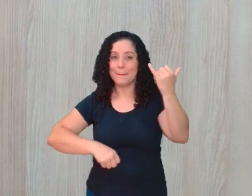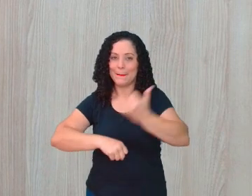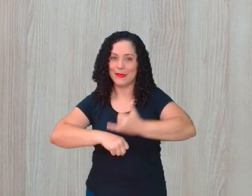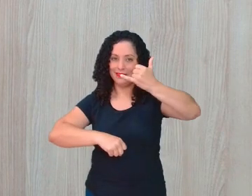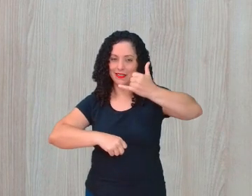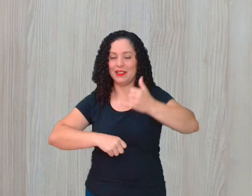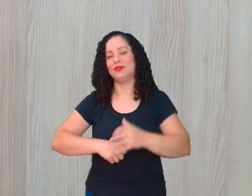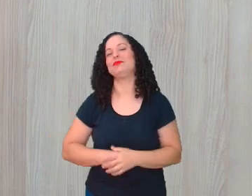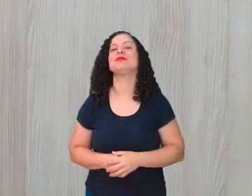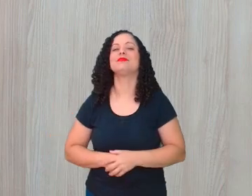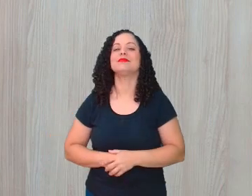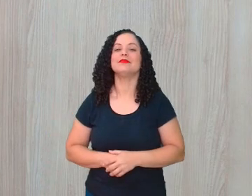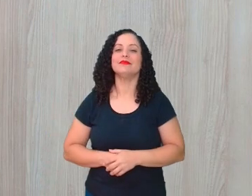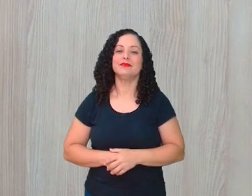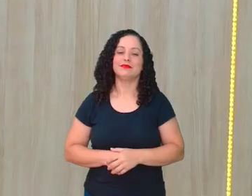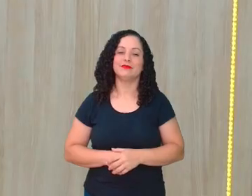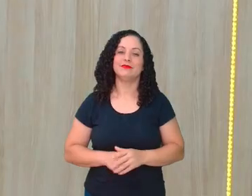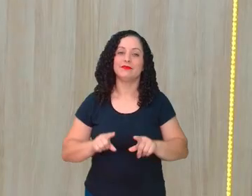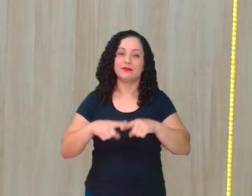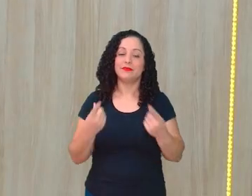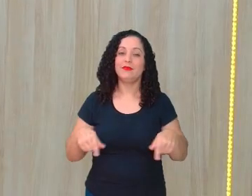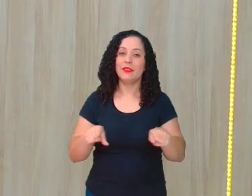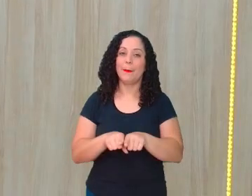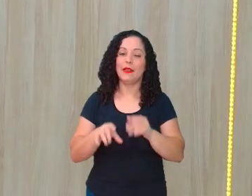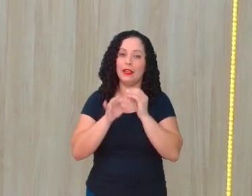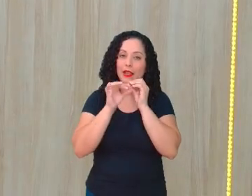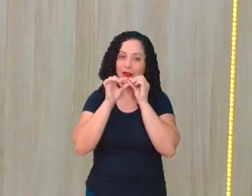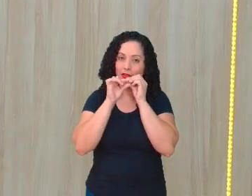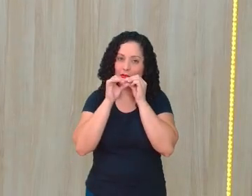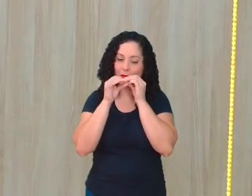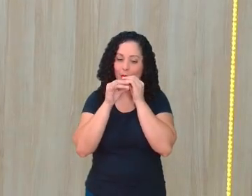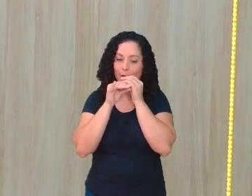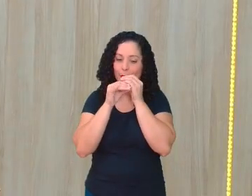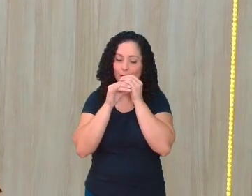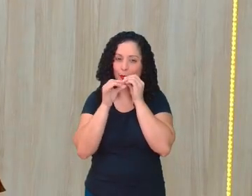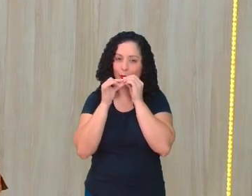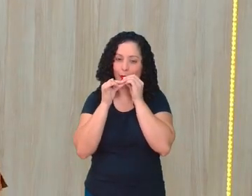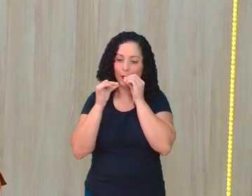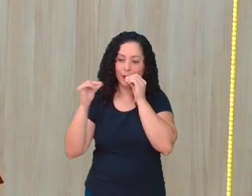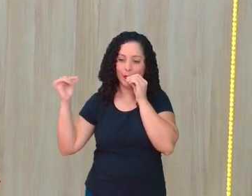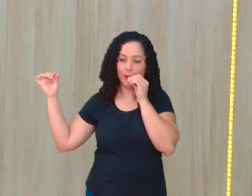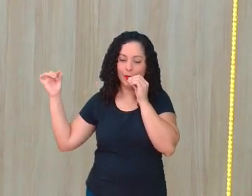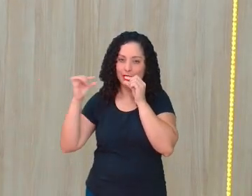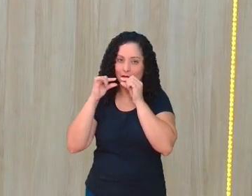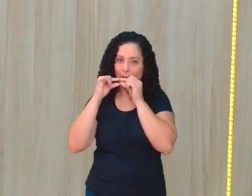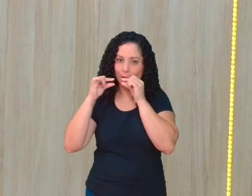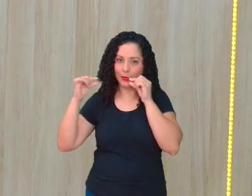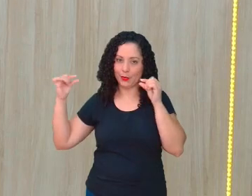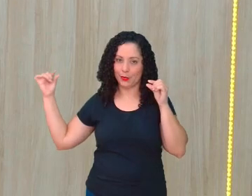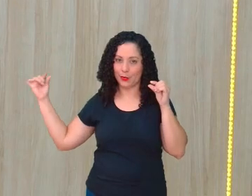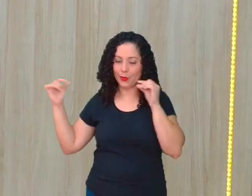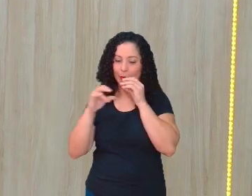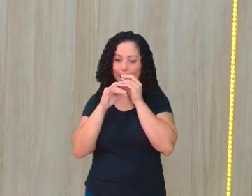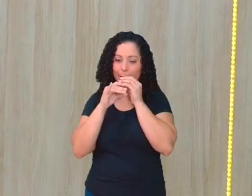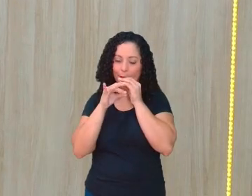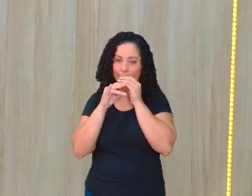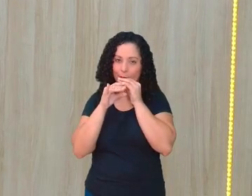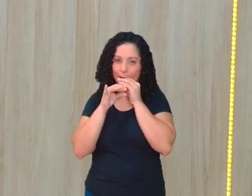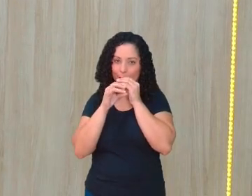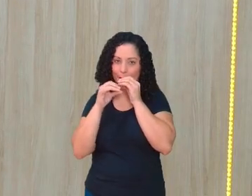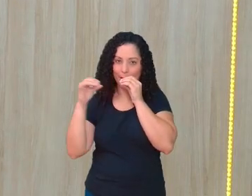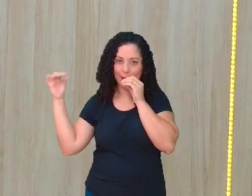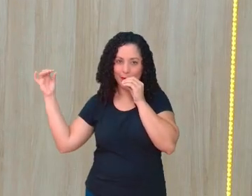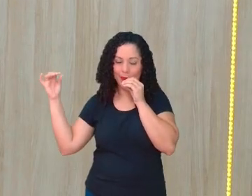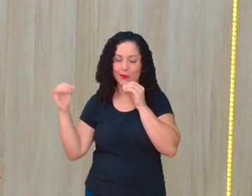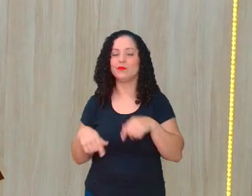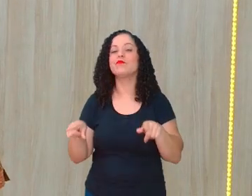mas a maioria, a flauta transversa, é feita de metal, mas elas exploram a sonoridade do mesmo tipo, e você vê que